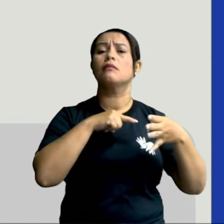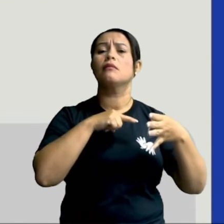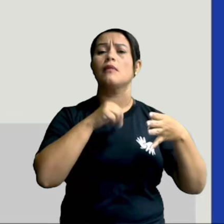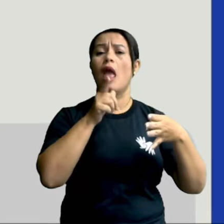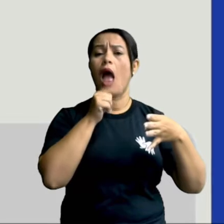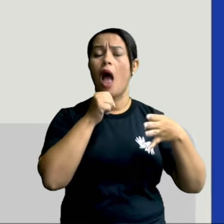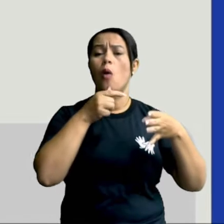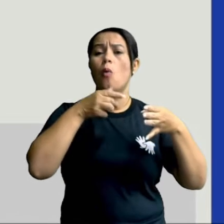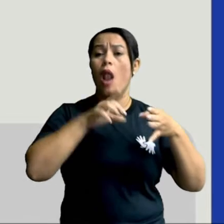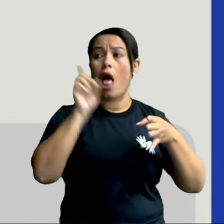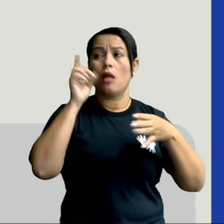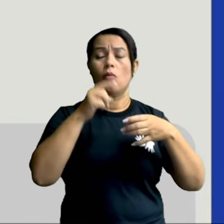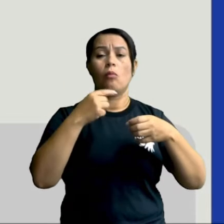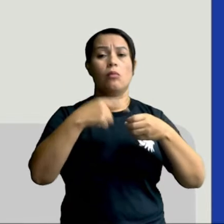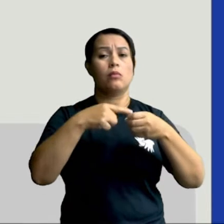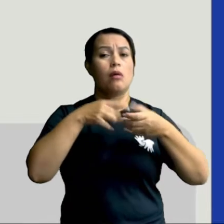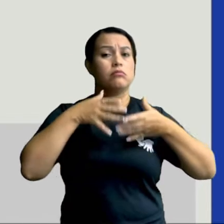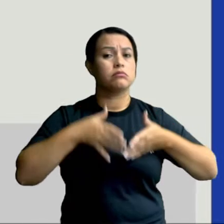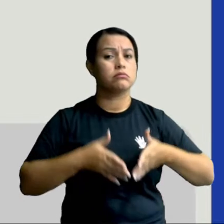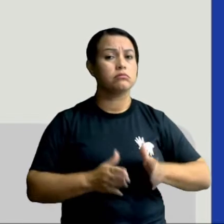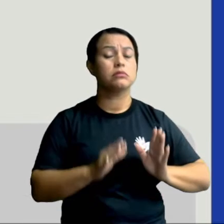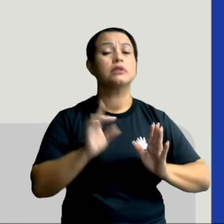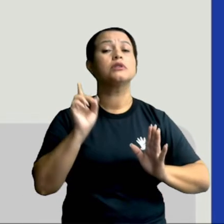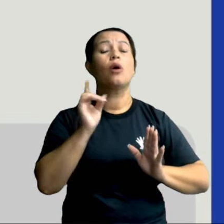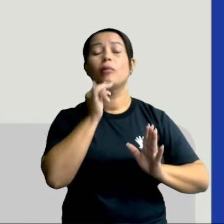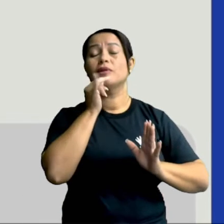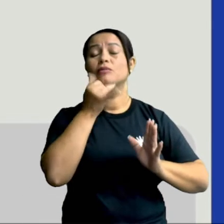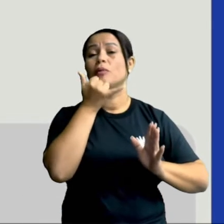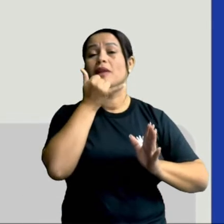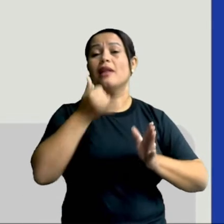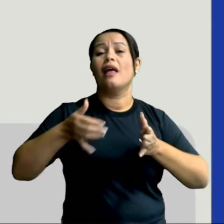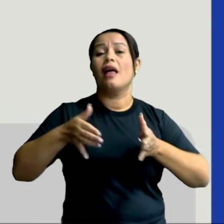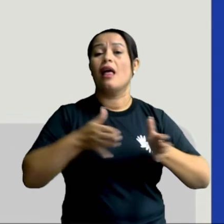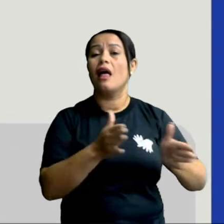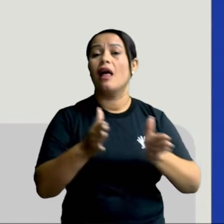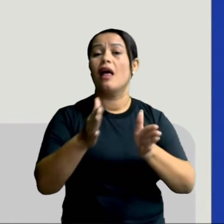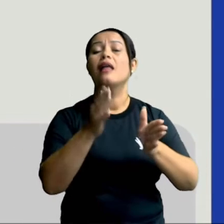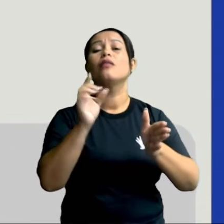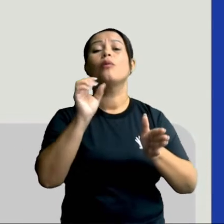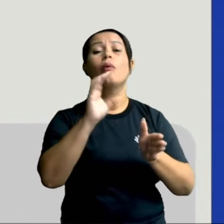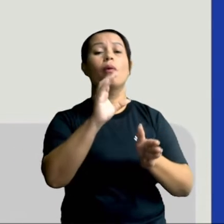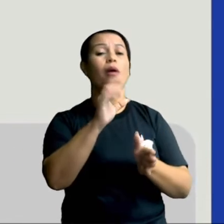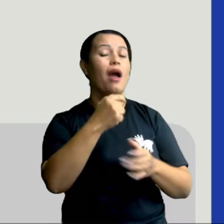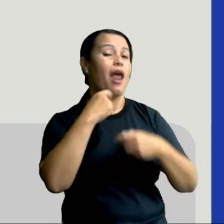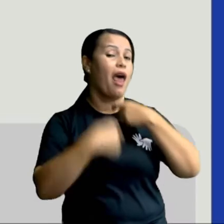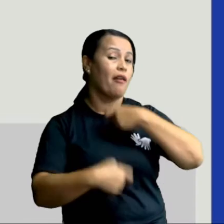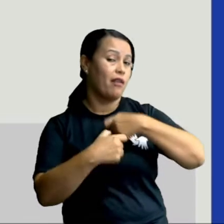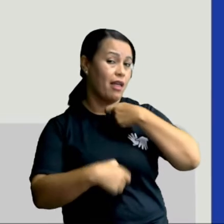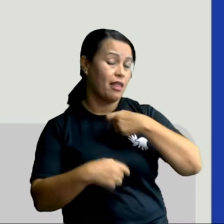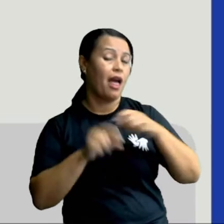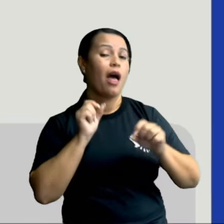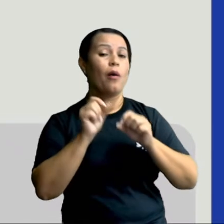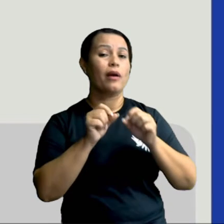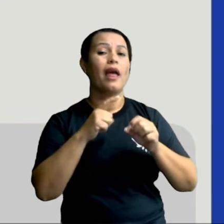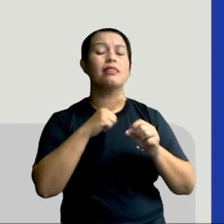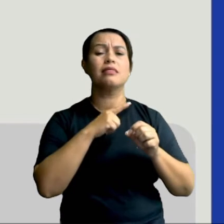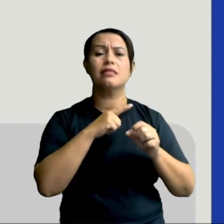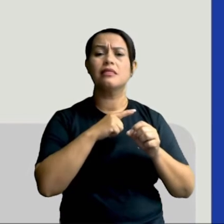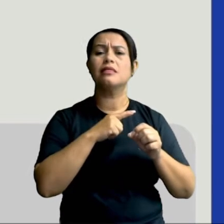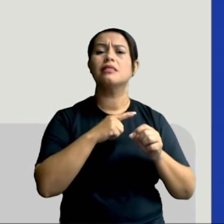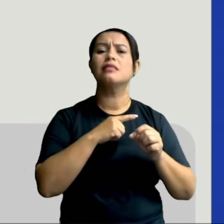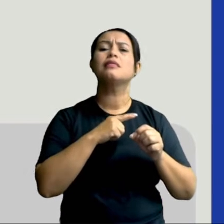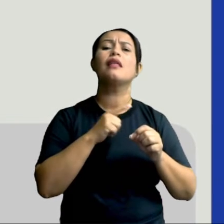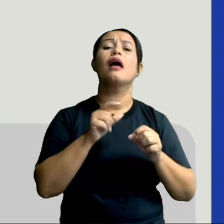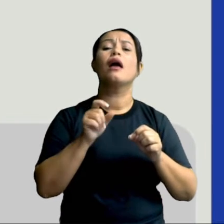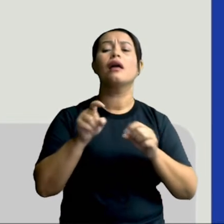de Gravatá. É o mais importante afluente do rio do Capibaribe. Ele corta a área urbana da